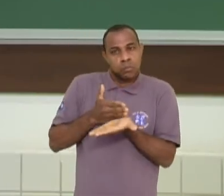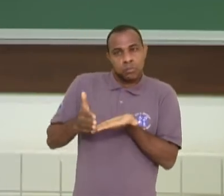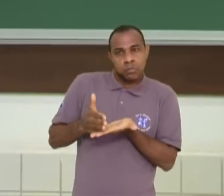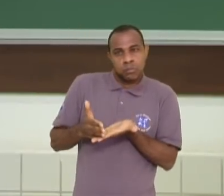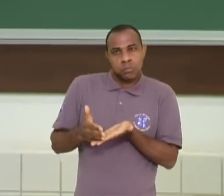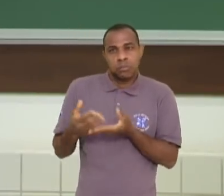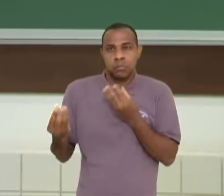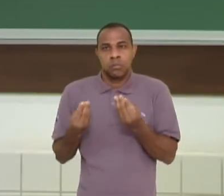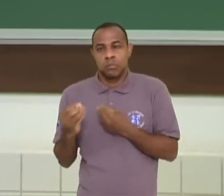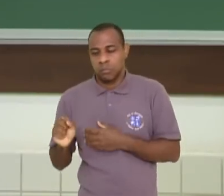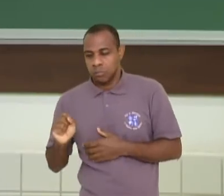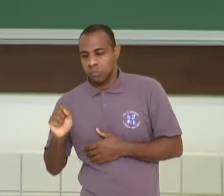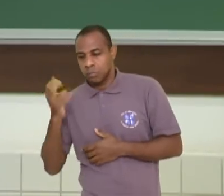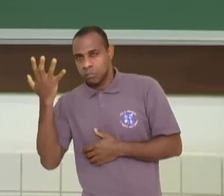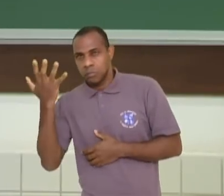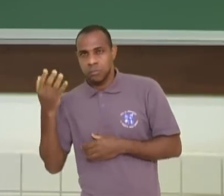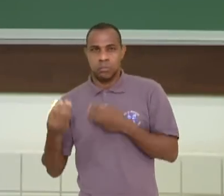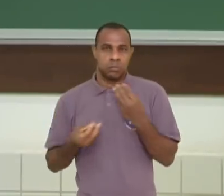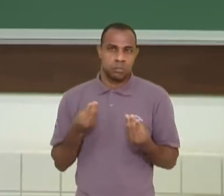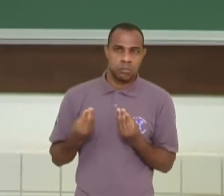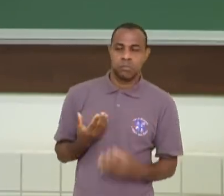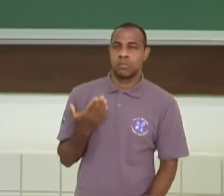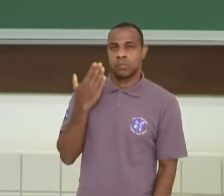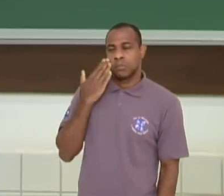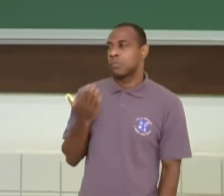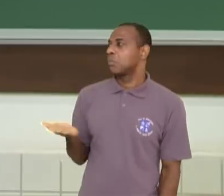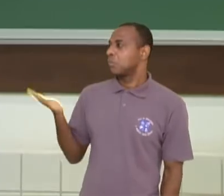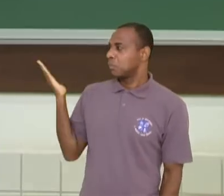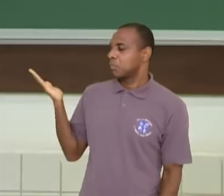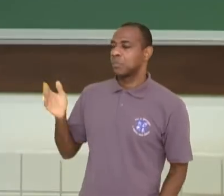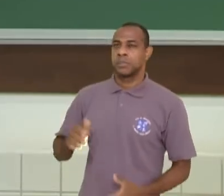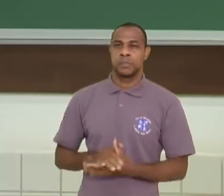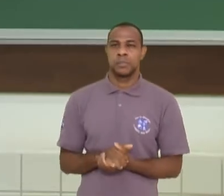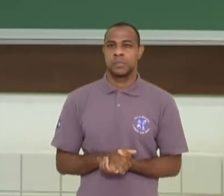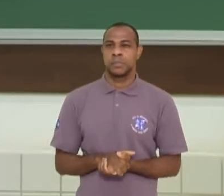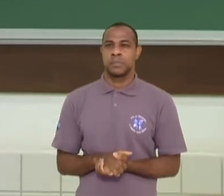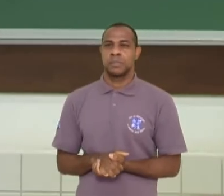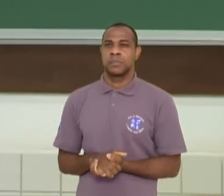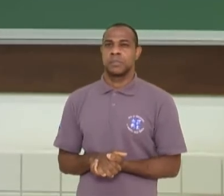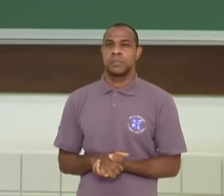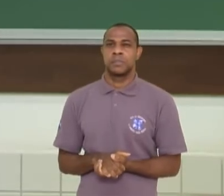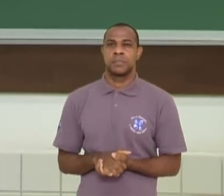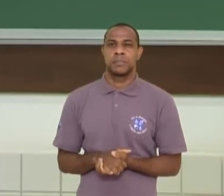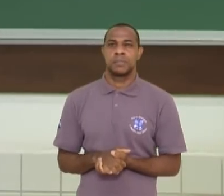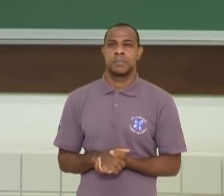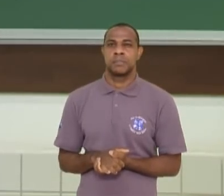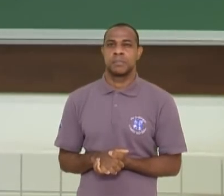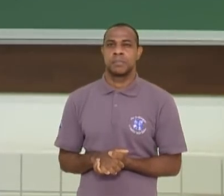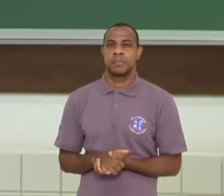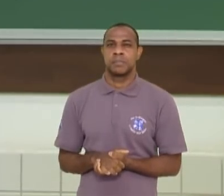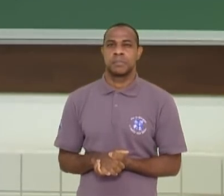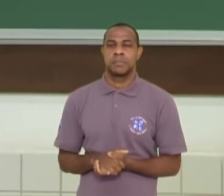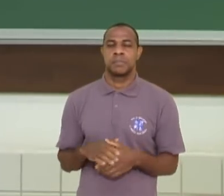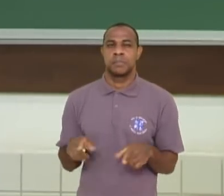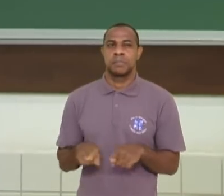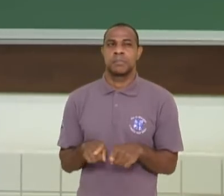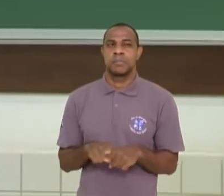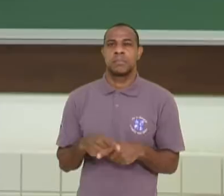chegarmos na atividade em si, como é realizado no dia de hoje, né? Então, tudo isso daí, como vocês bem sabem, já viram nos outros temas de